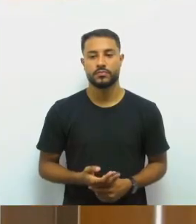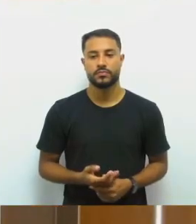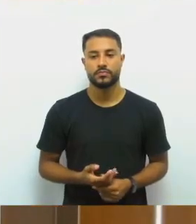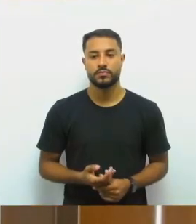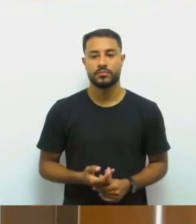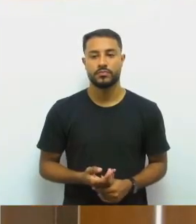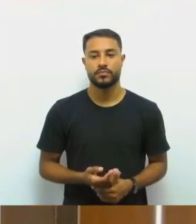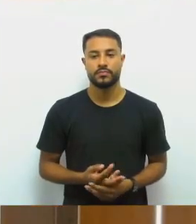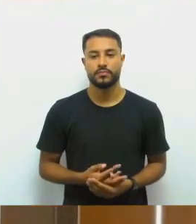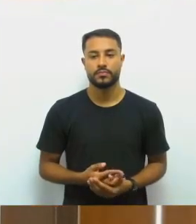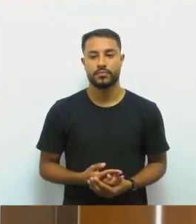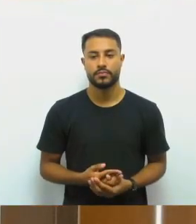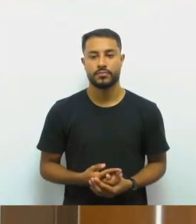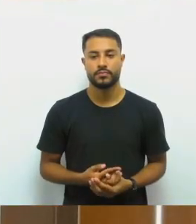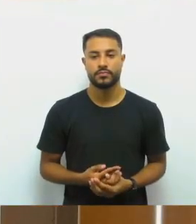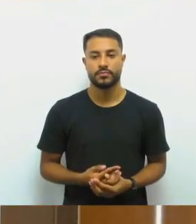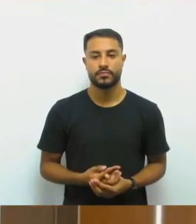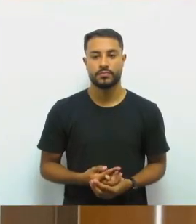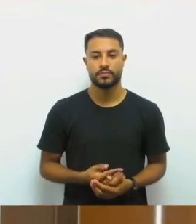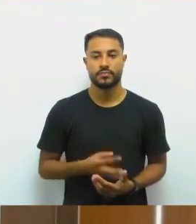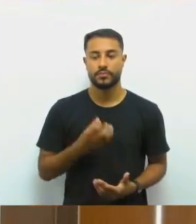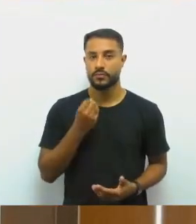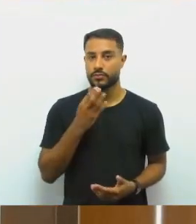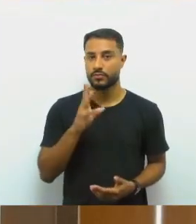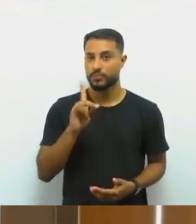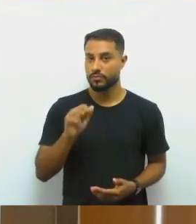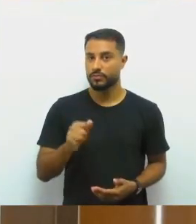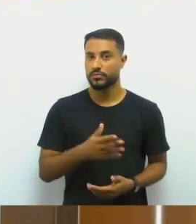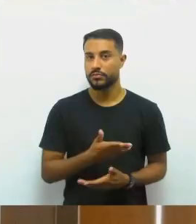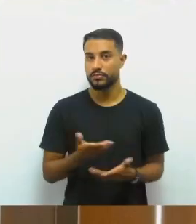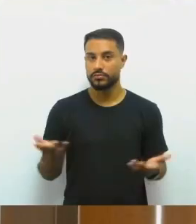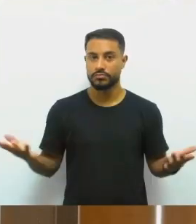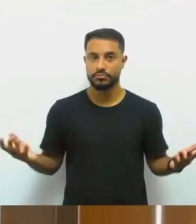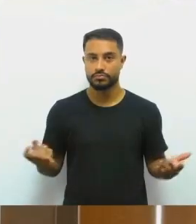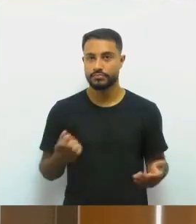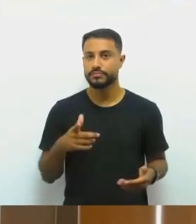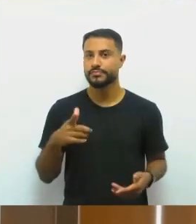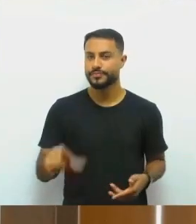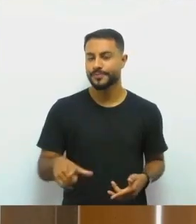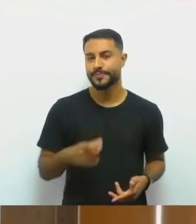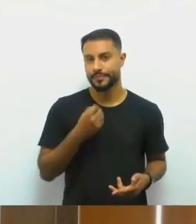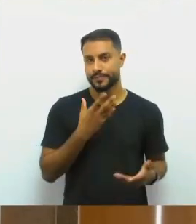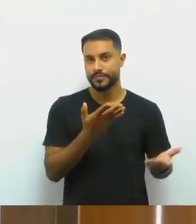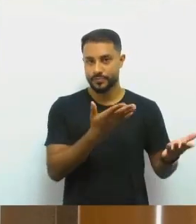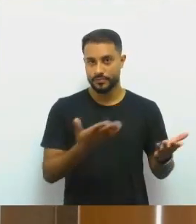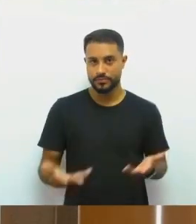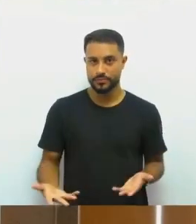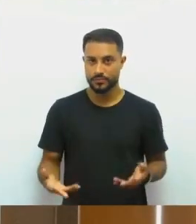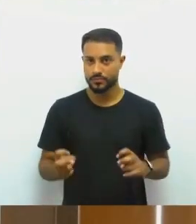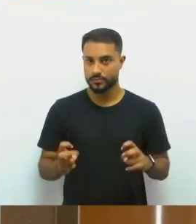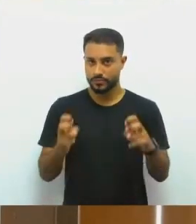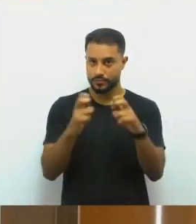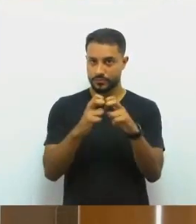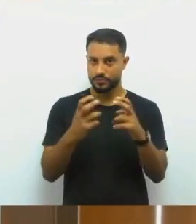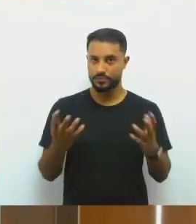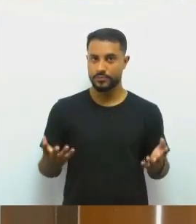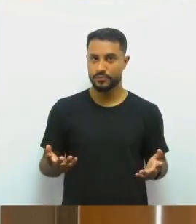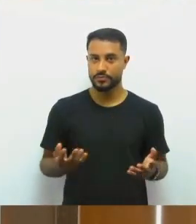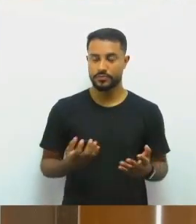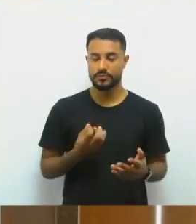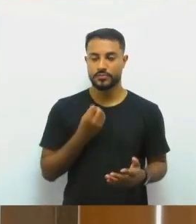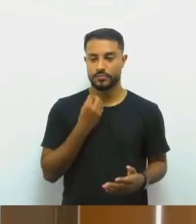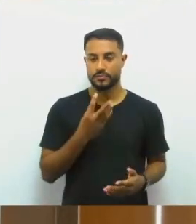Bom dia. Sejam mais uma vez bem-vindos à Casa Legislativa. Bom dia, senhores